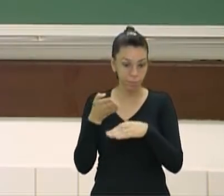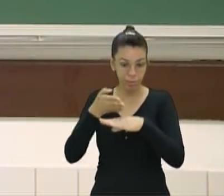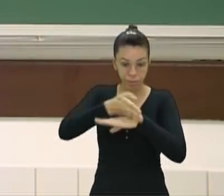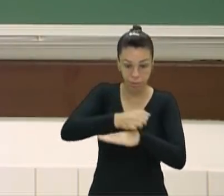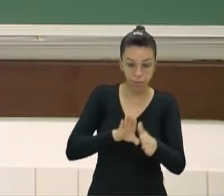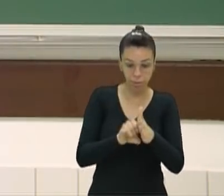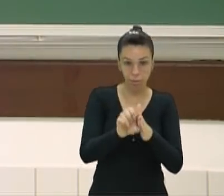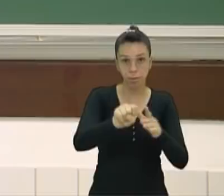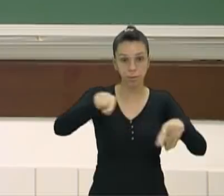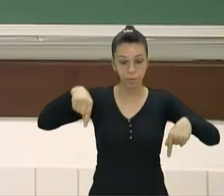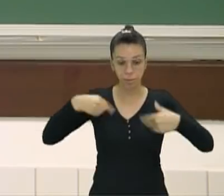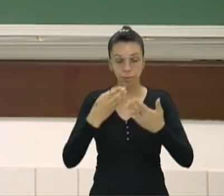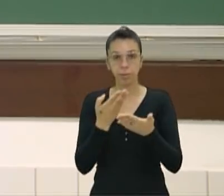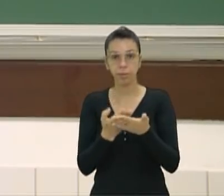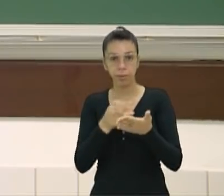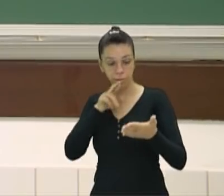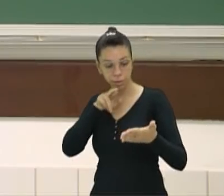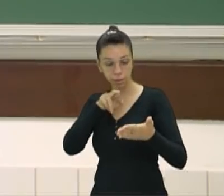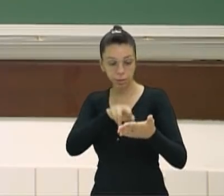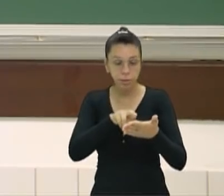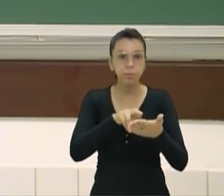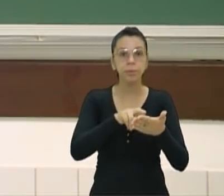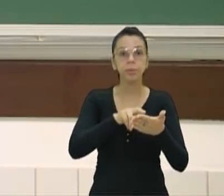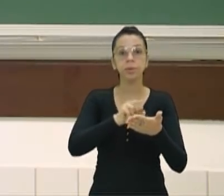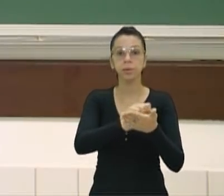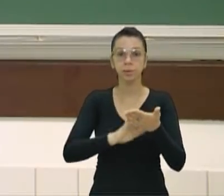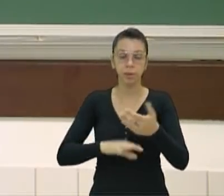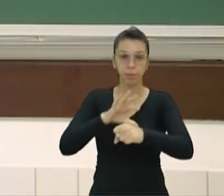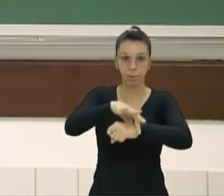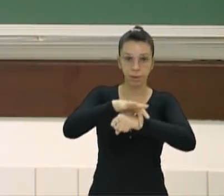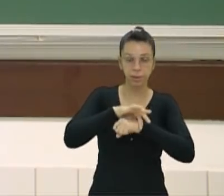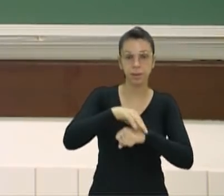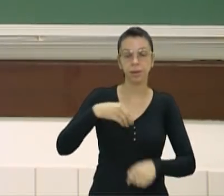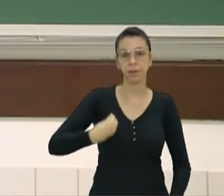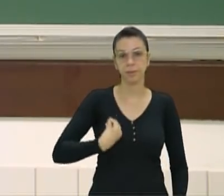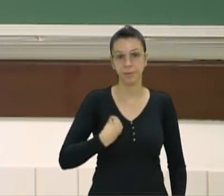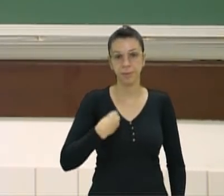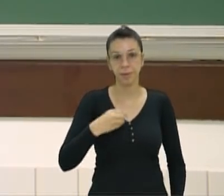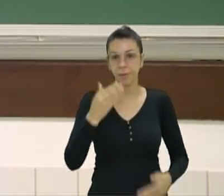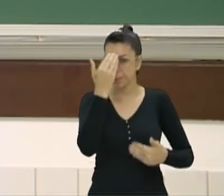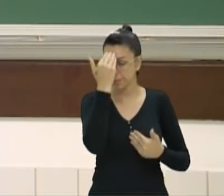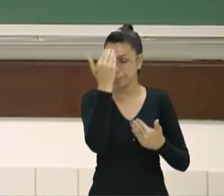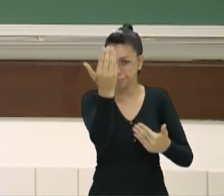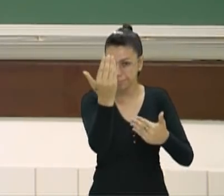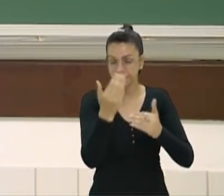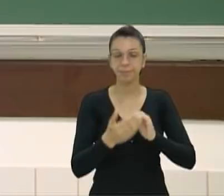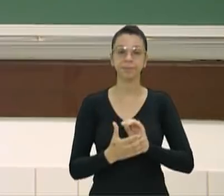Classroom, faça os exercícios para garantir a sua presença. Obrigado pela atenção de hoje.